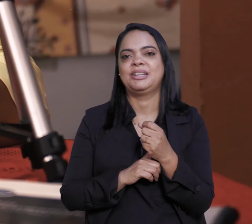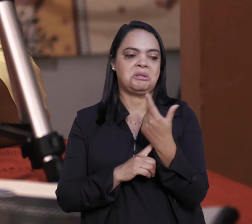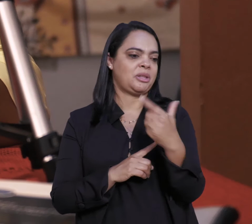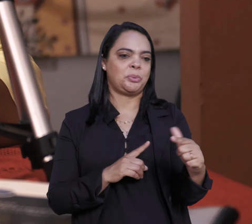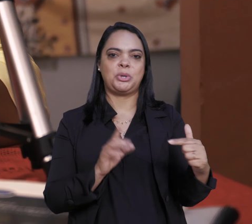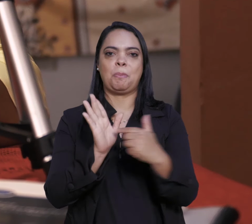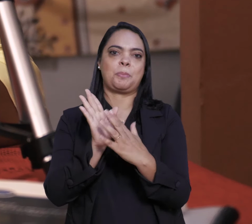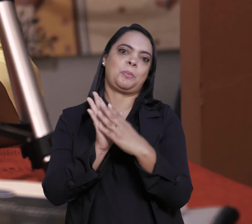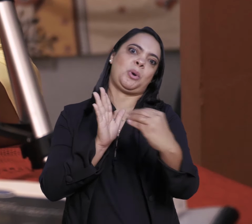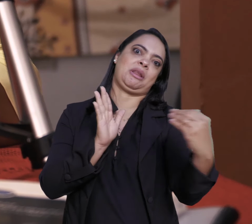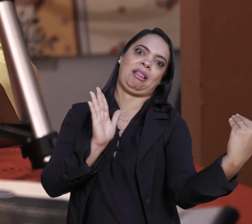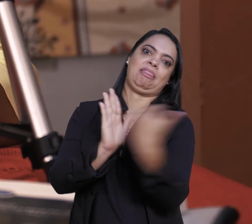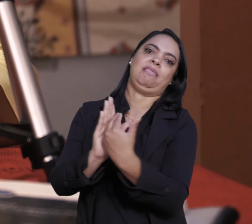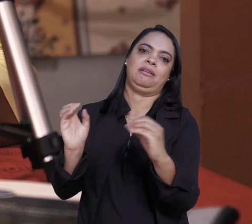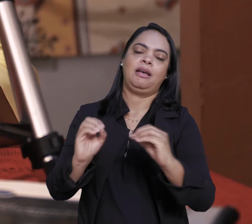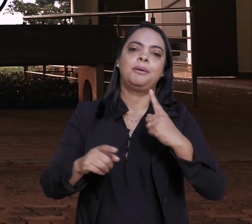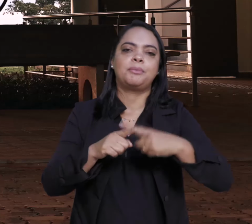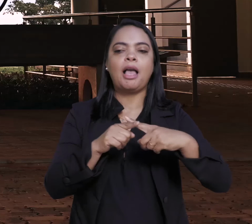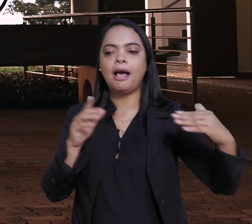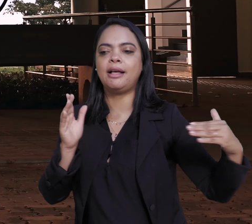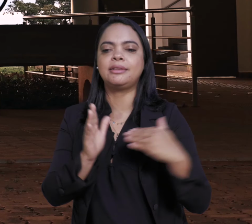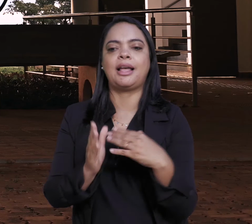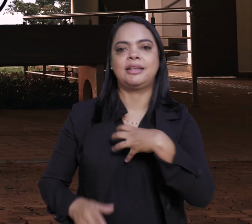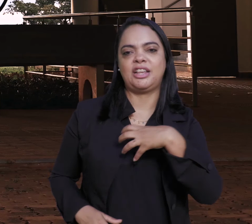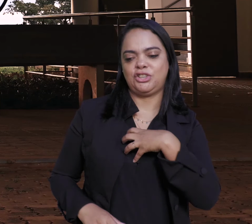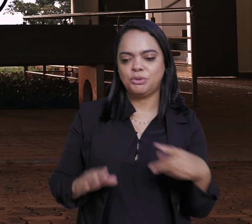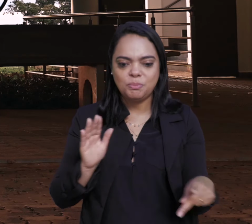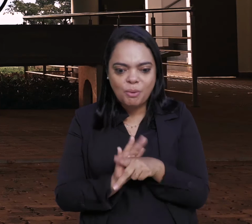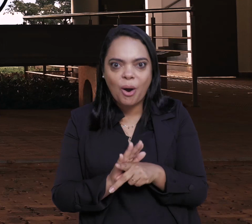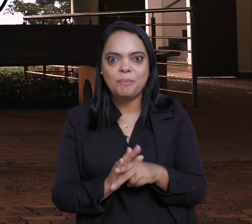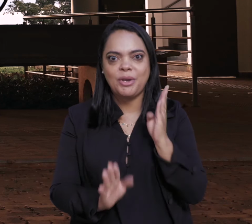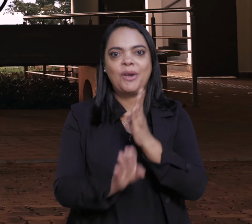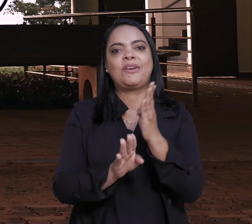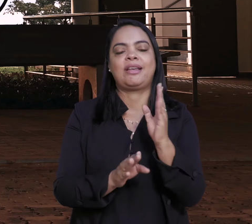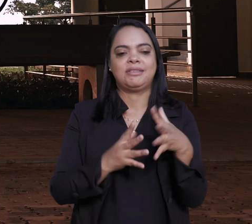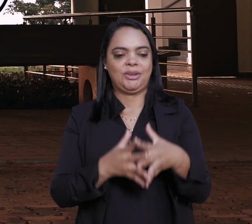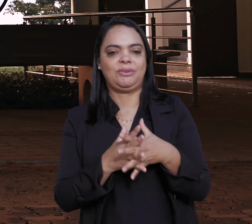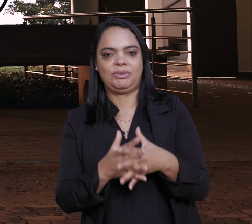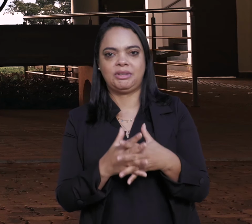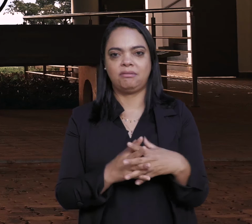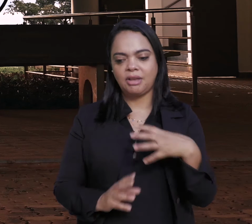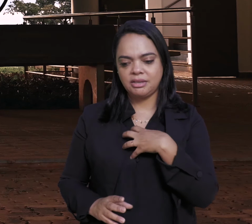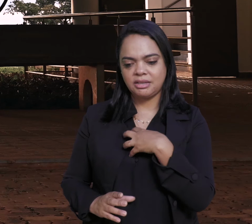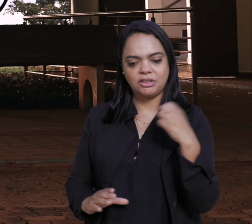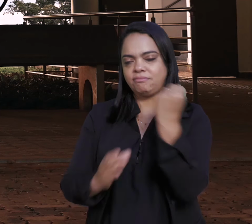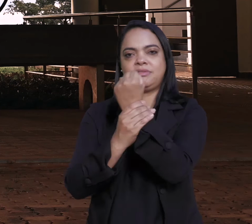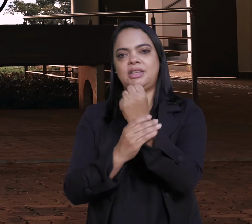padrão. Porque no começo você vai até se achar o seu estilo, você fica naquela confusão. E ali você tava seguro pra